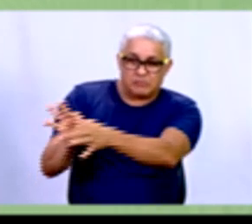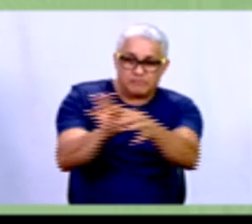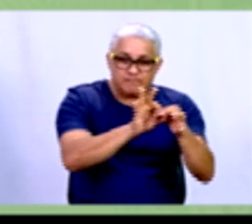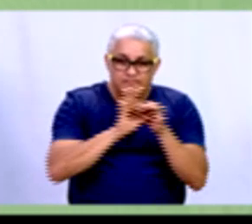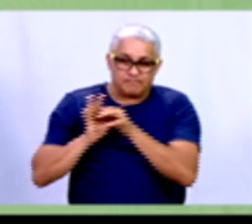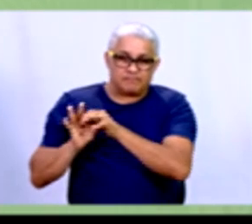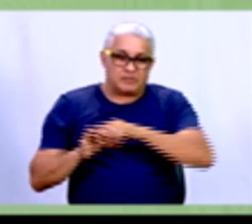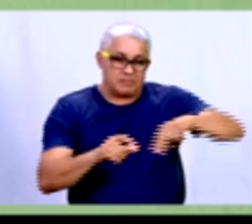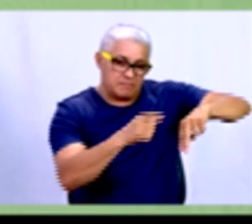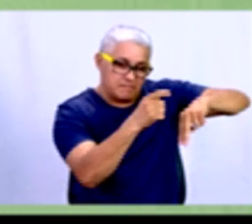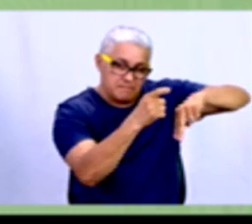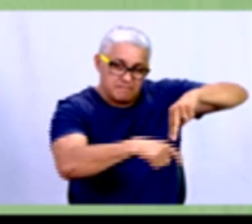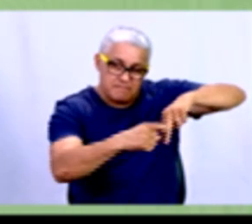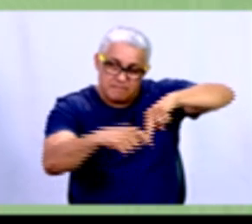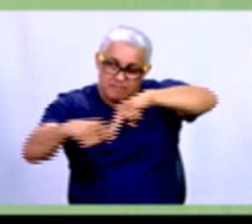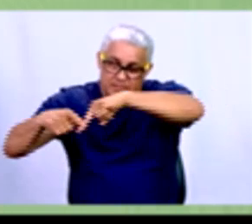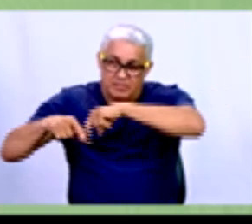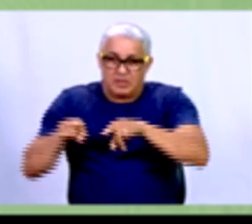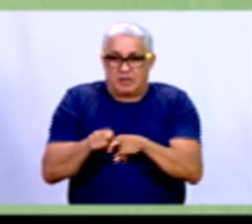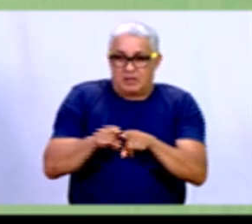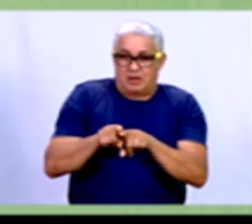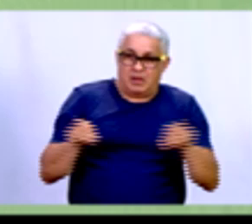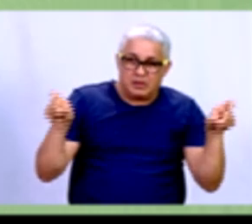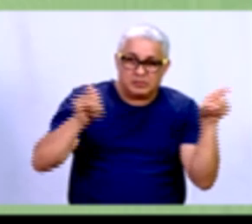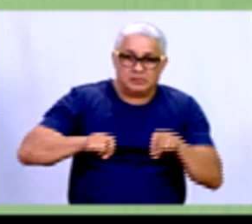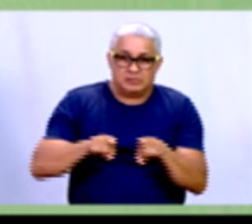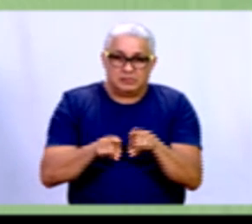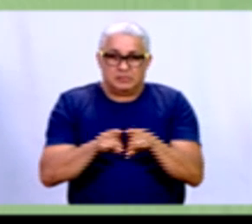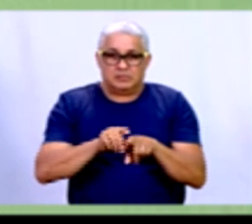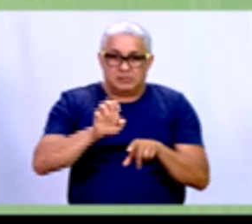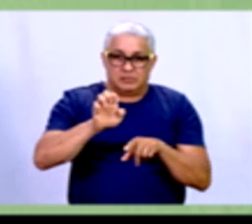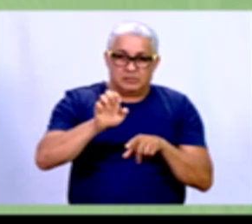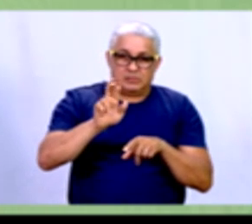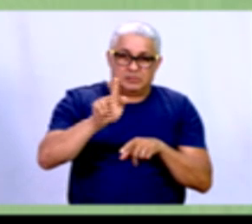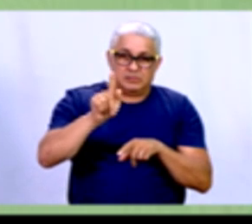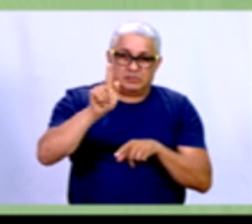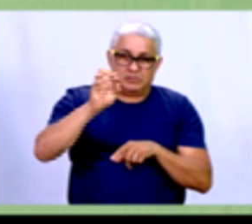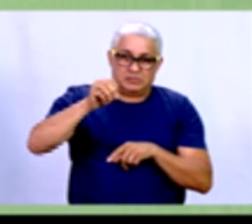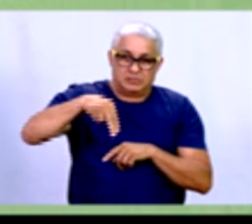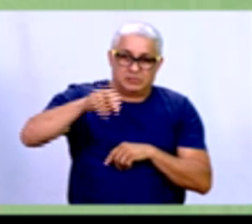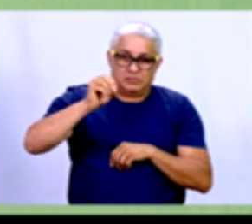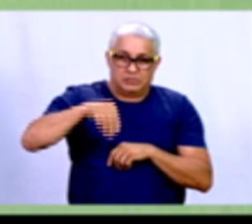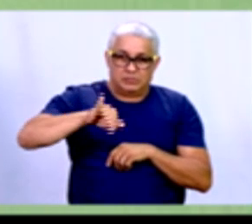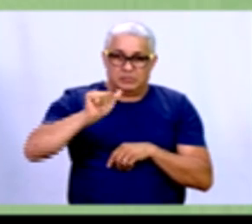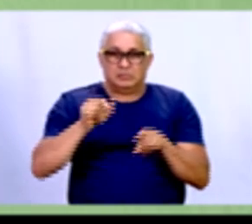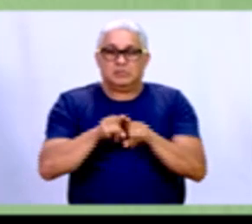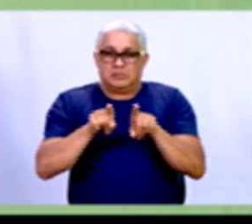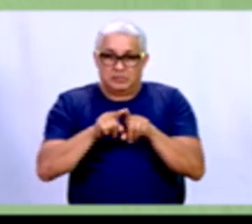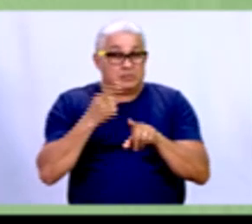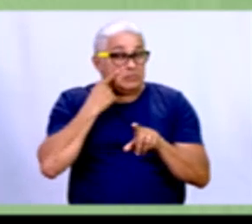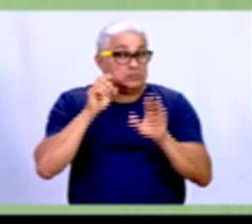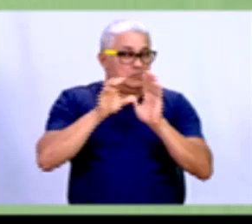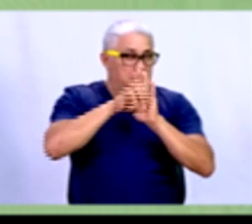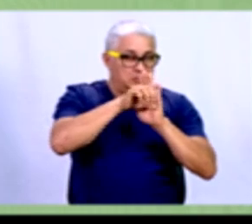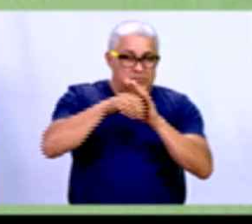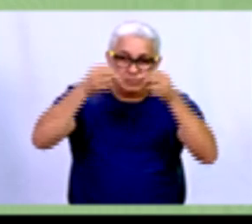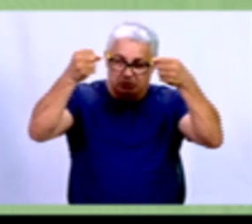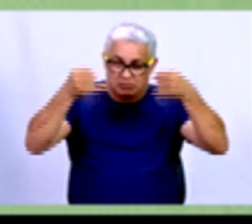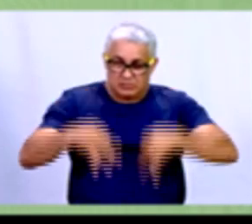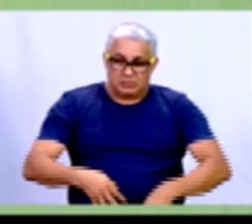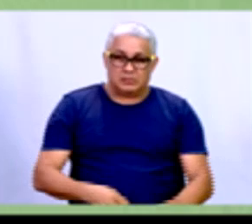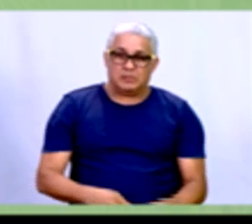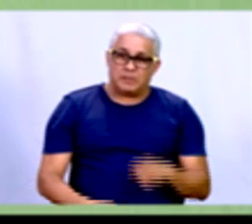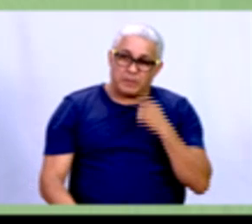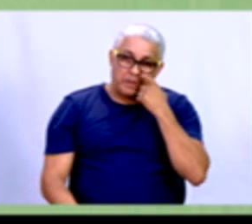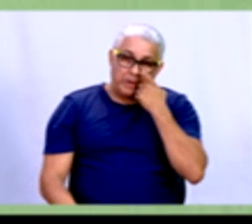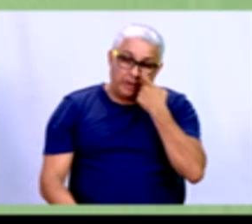ser humano e o computador, considerando a ergonomia e usabilidade. Nós vamos ver esses conceitos aqui. E o